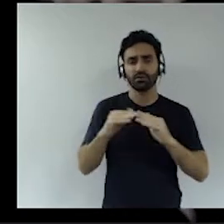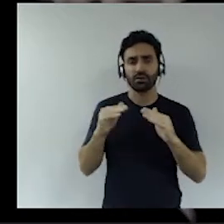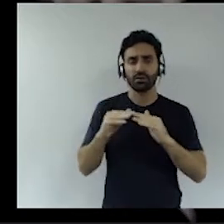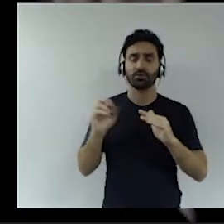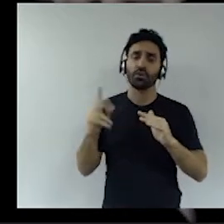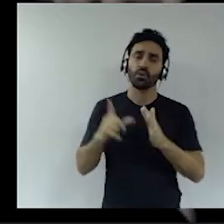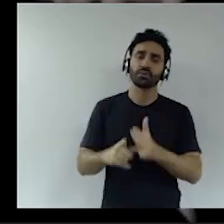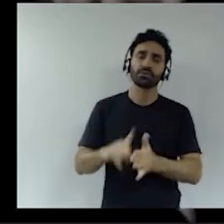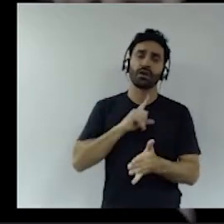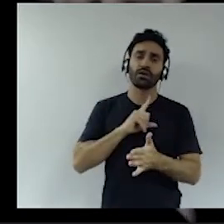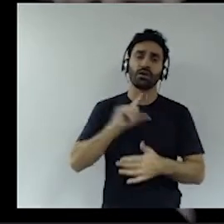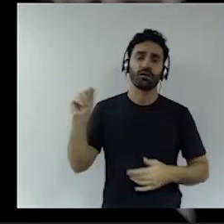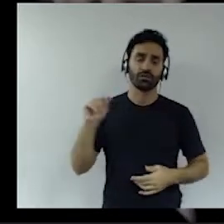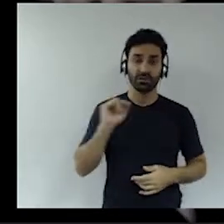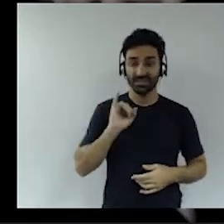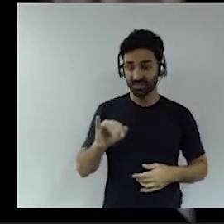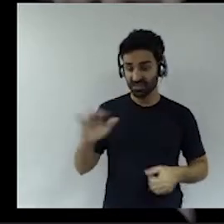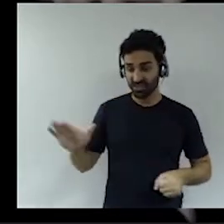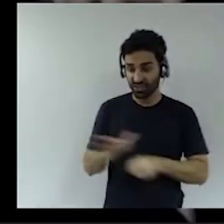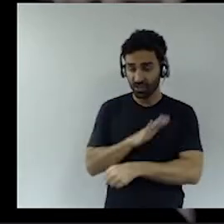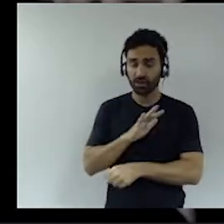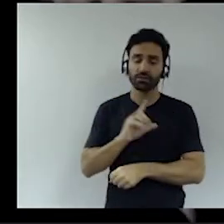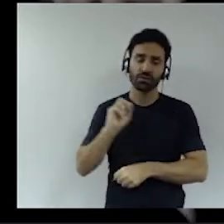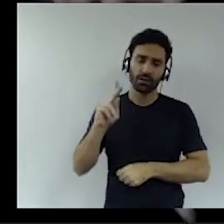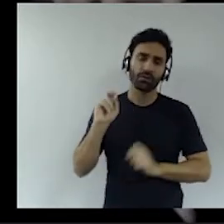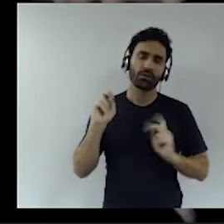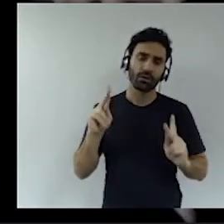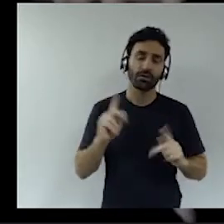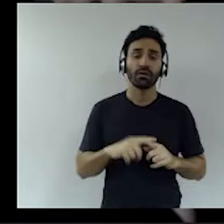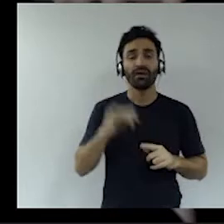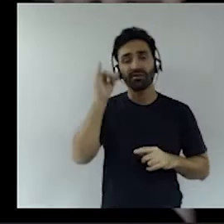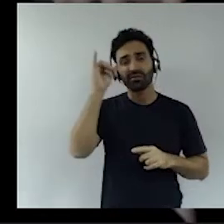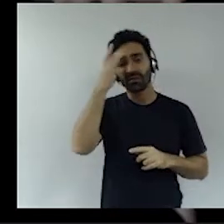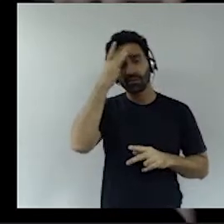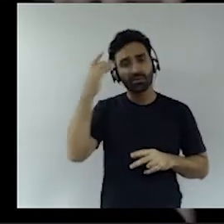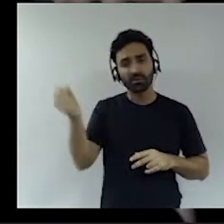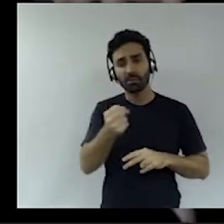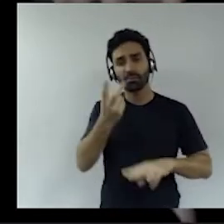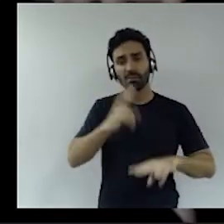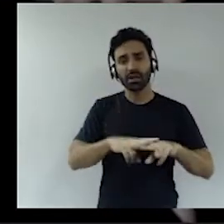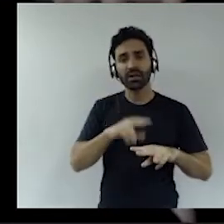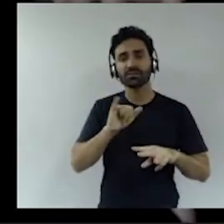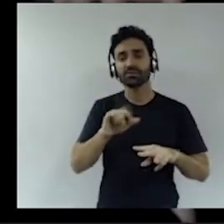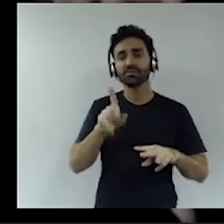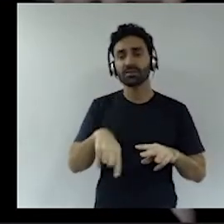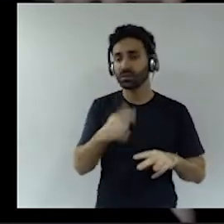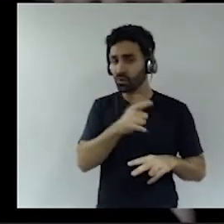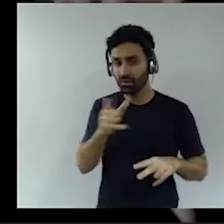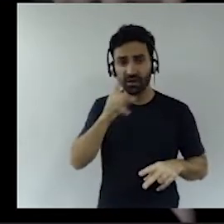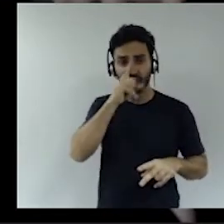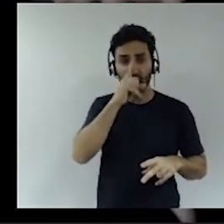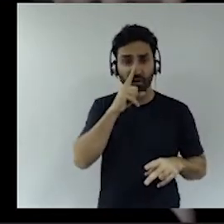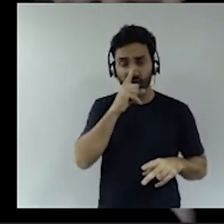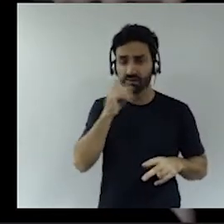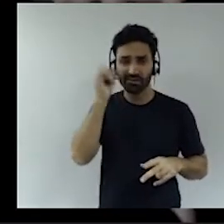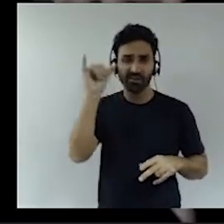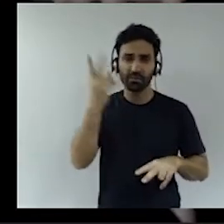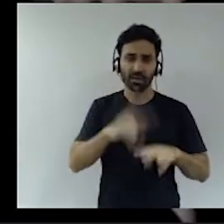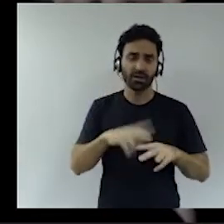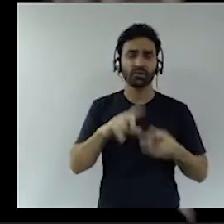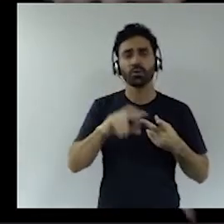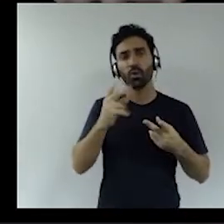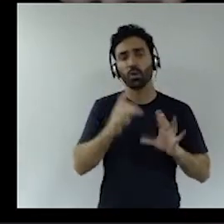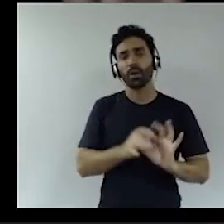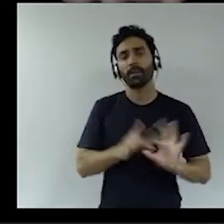antecipada em caso de superlotação do estabelecimento, evitar o encarceramento de pessoas acusadas de delitos sem violência ou grave ameaça, liberdade